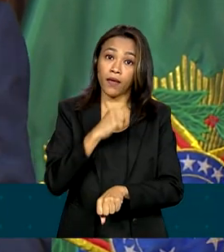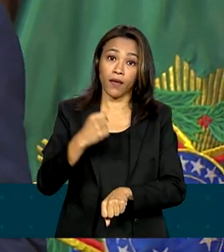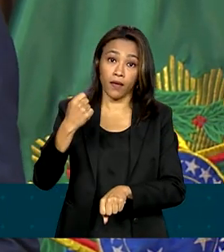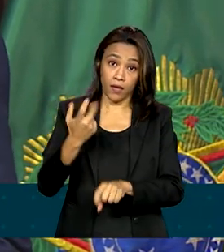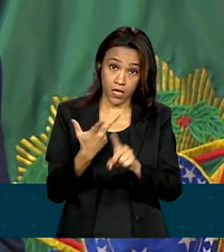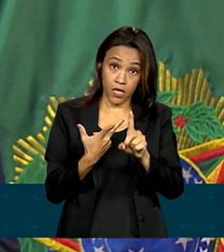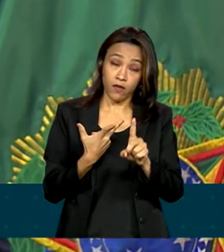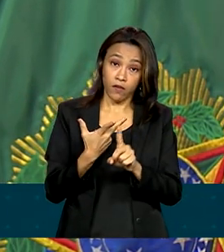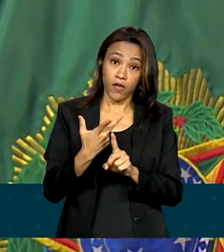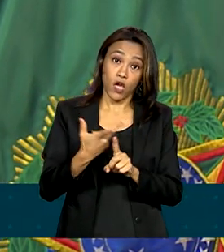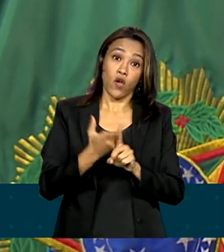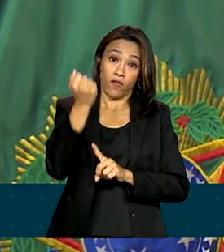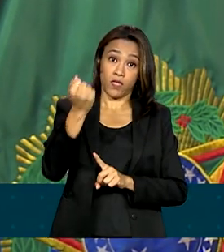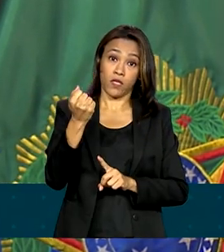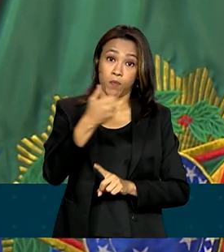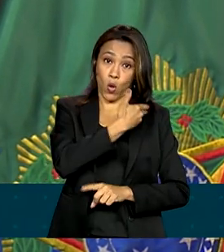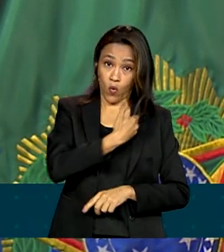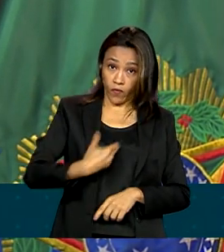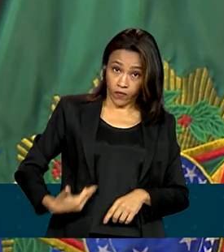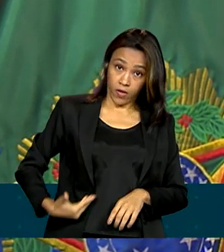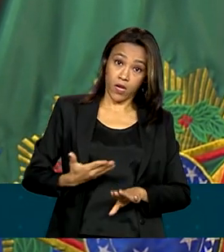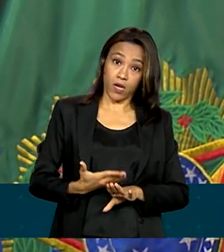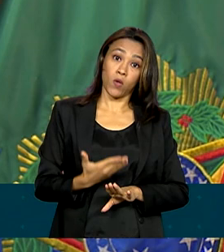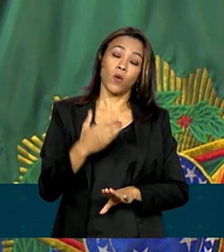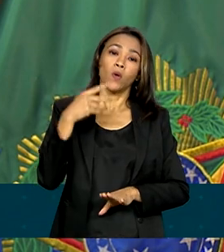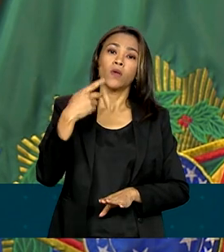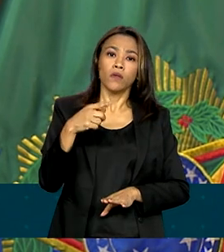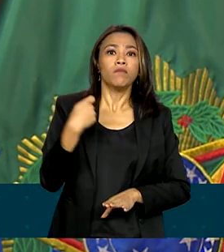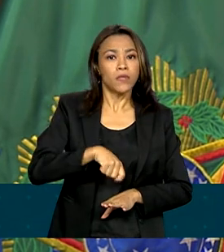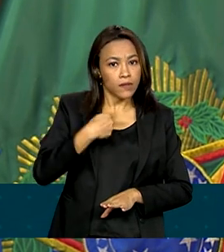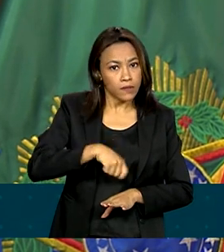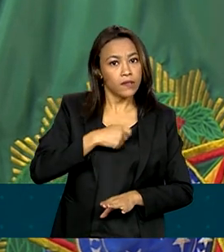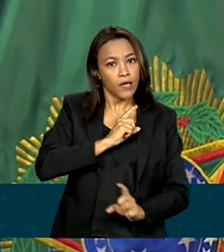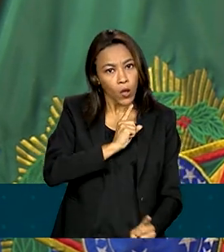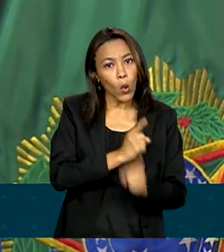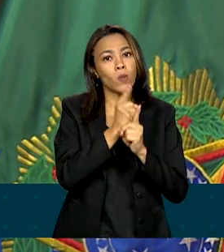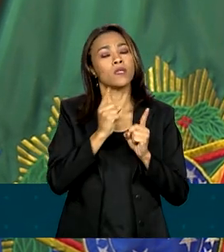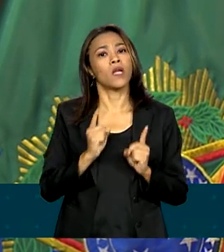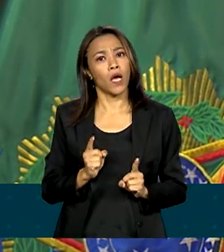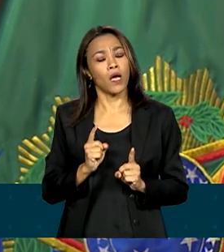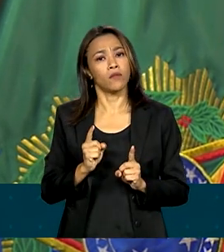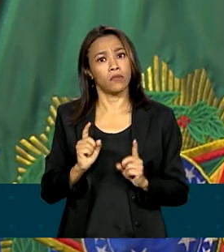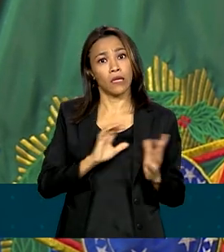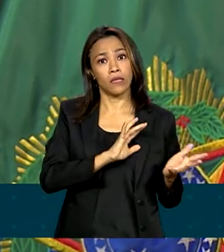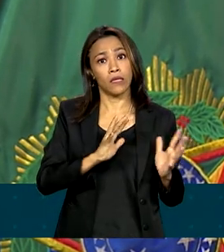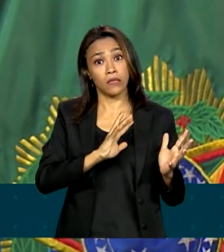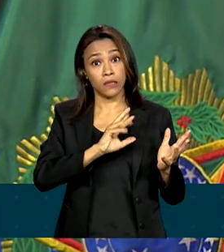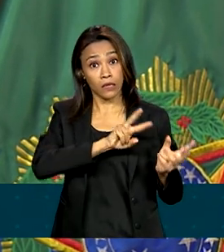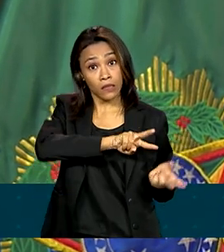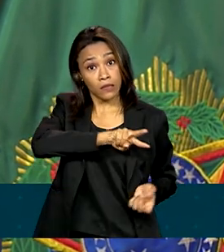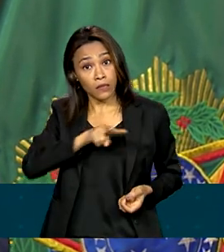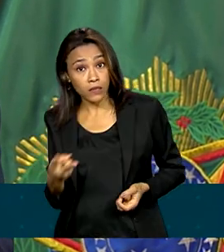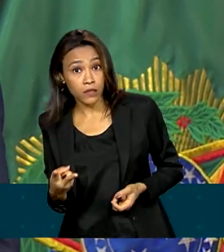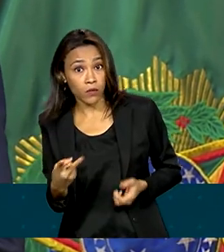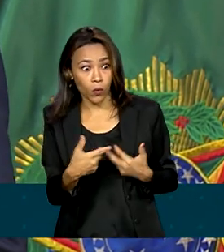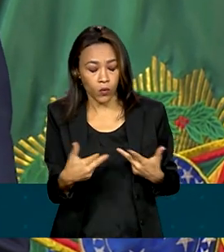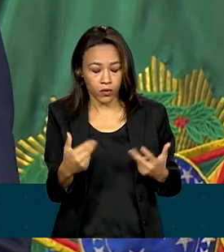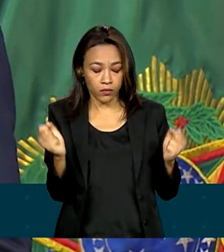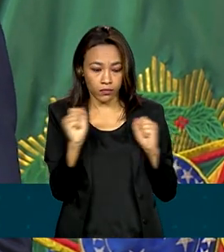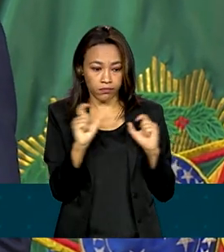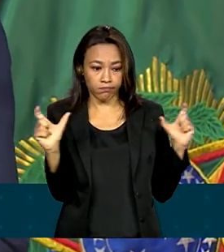para governador, sabe, e é o primeiro mandato, também deve ter encontrado na transição coisas que não esperava